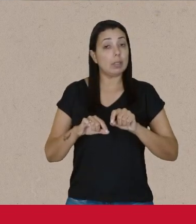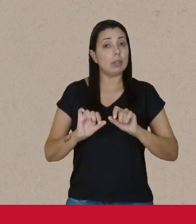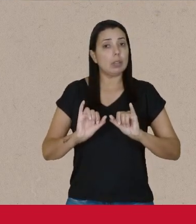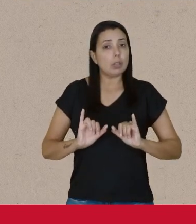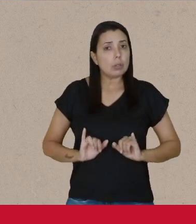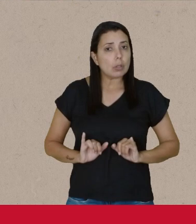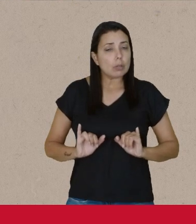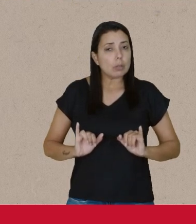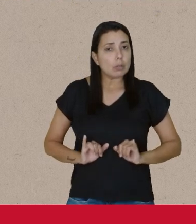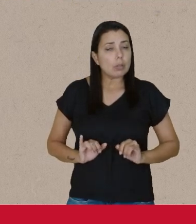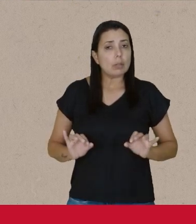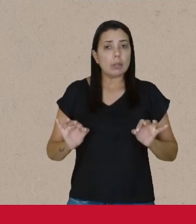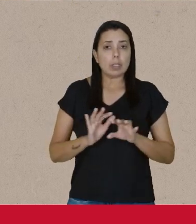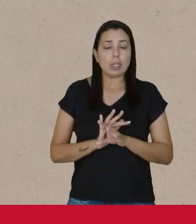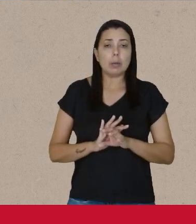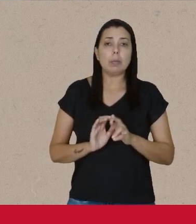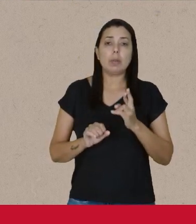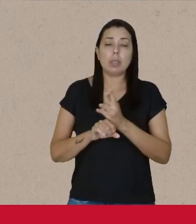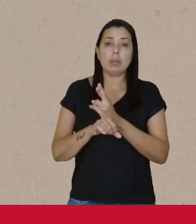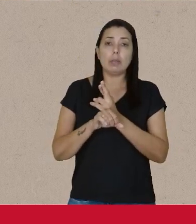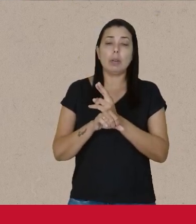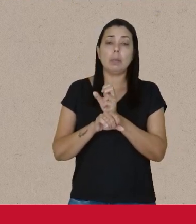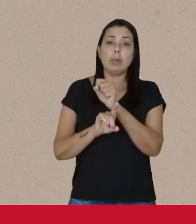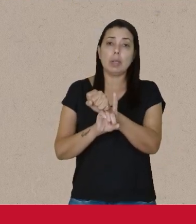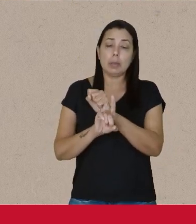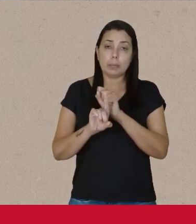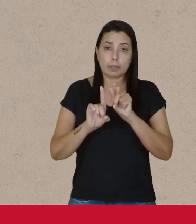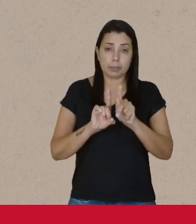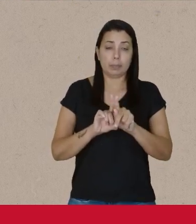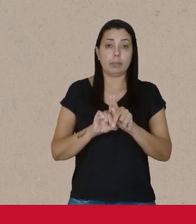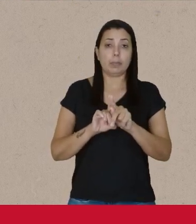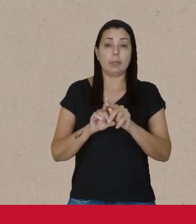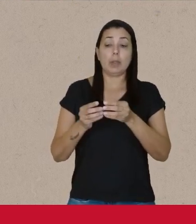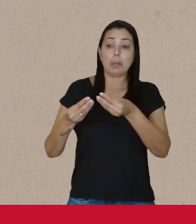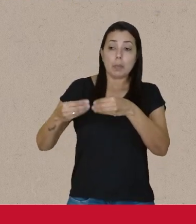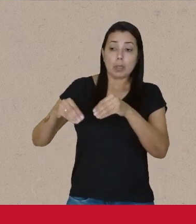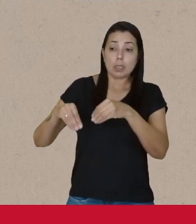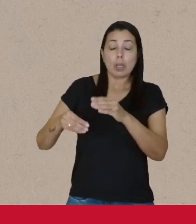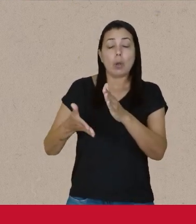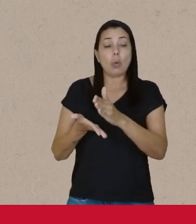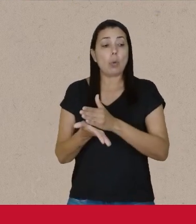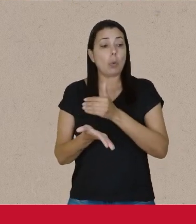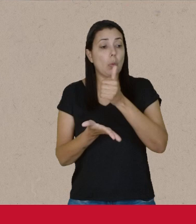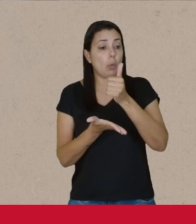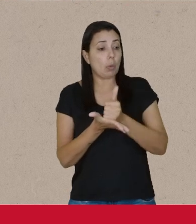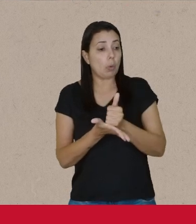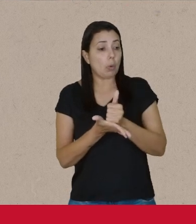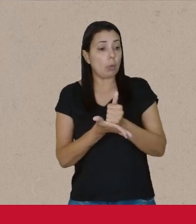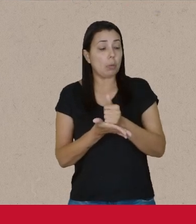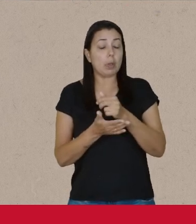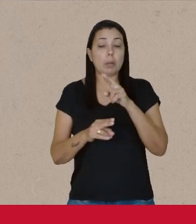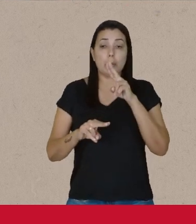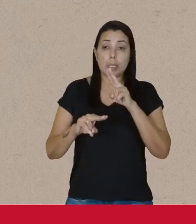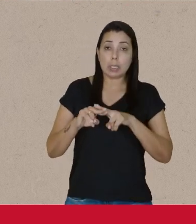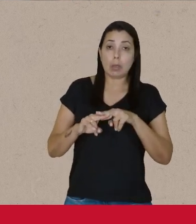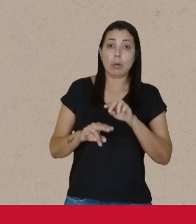sofremos muitas derrotas. Reforma da Previdência Trabalhista, a precarização, o golpe, a condenação e a prisão do Lula,